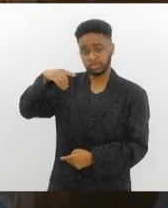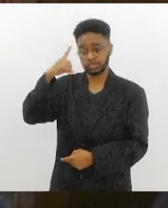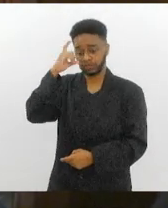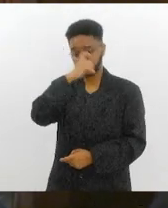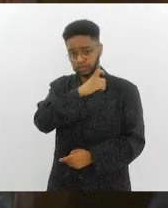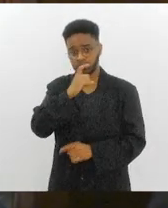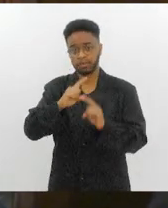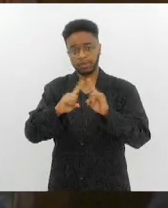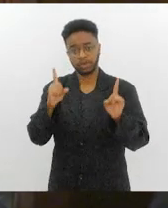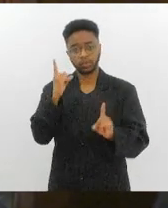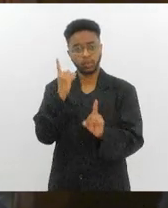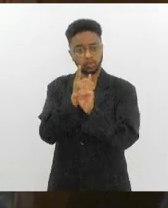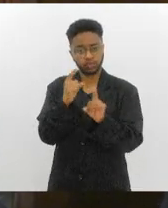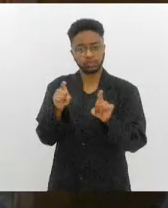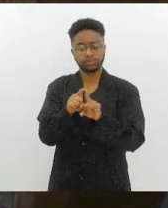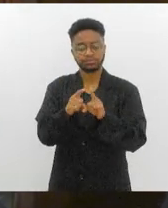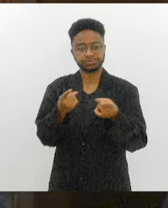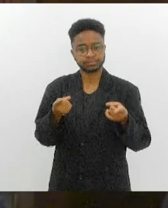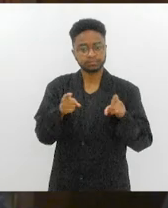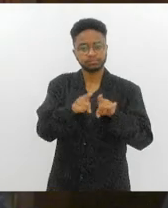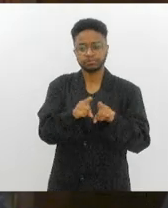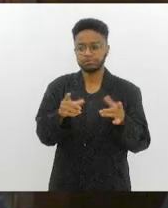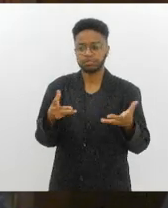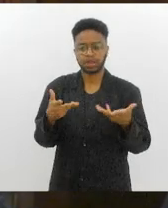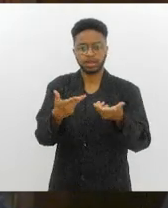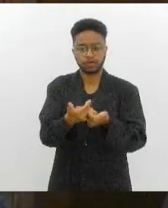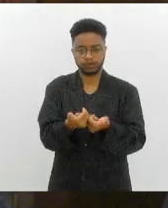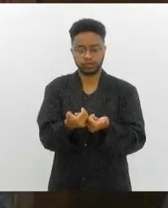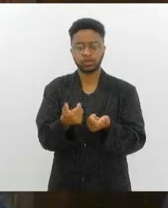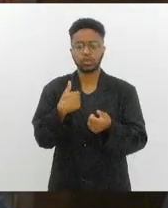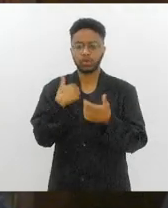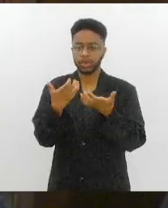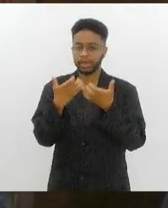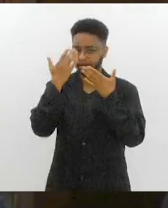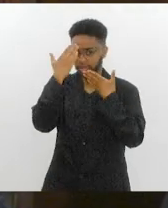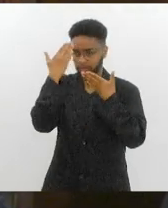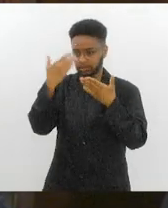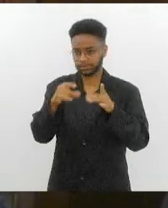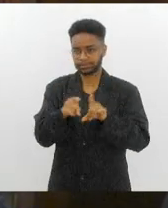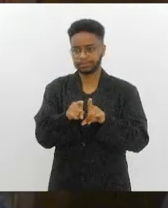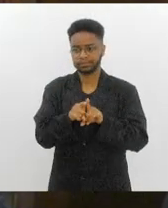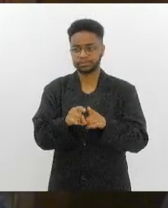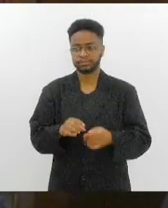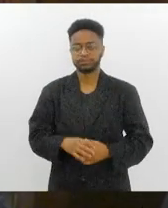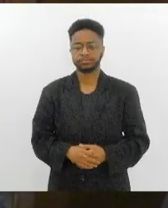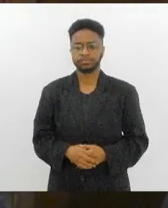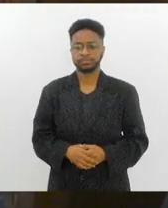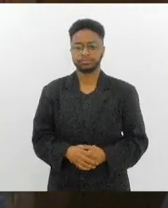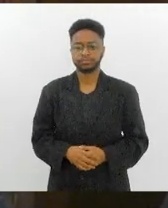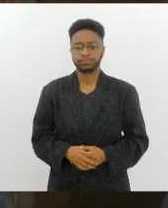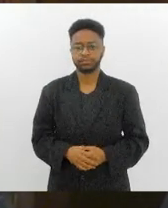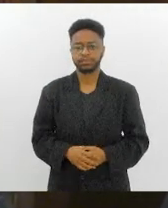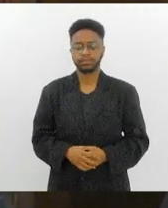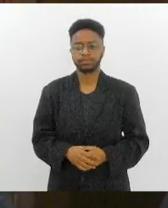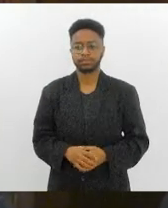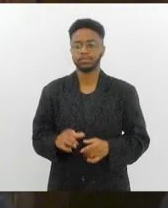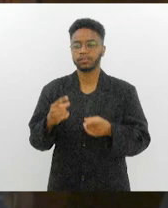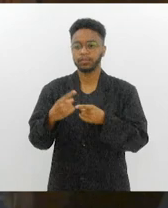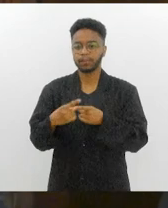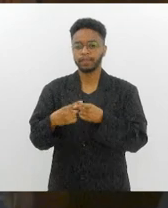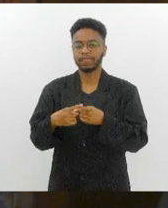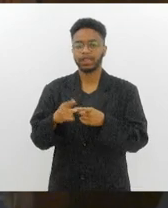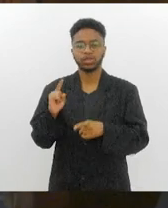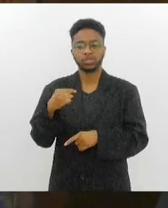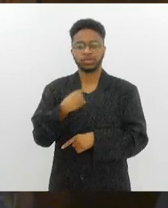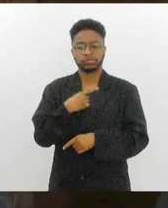um parceiro também sensacional, que eu quero agradecer aqui muito, que nos tirou, deram num buraco muito